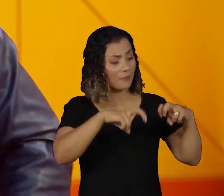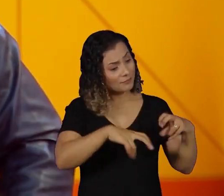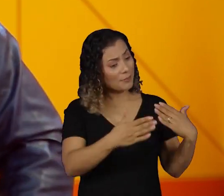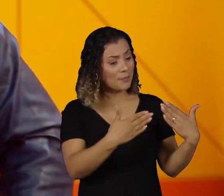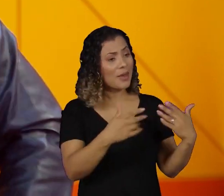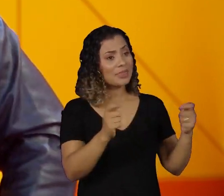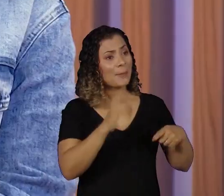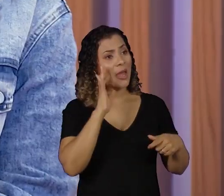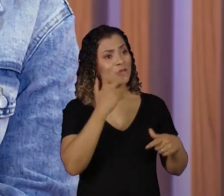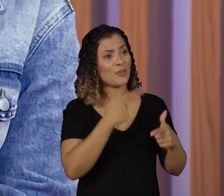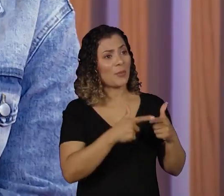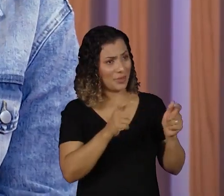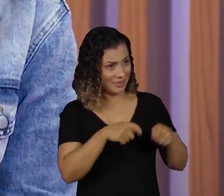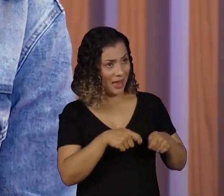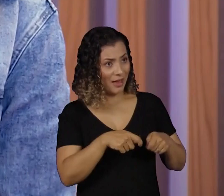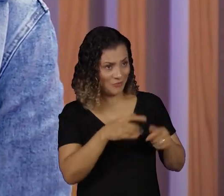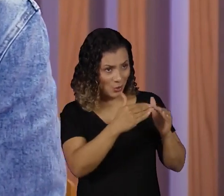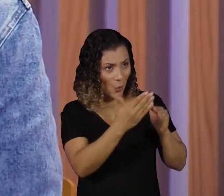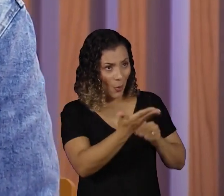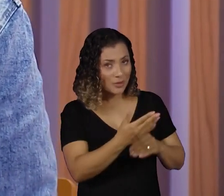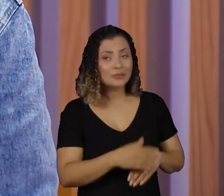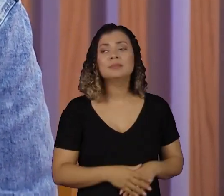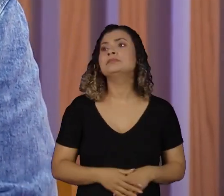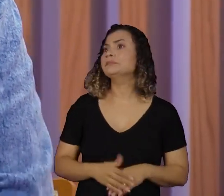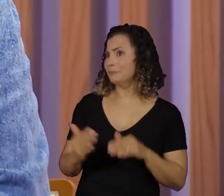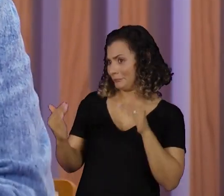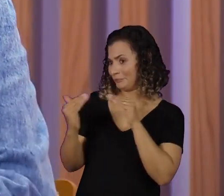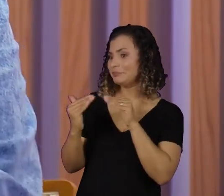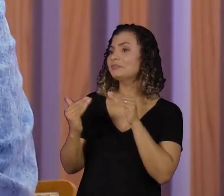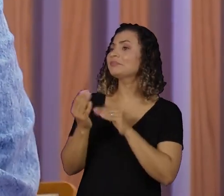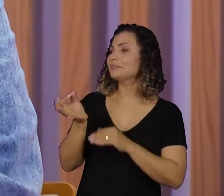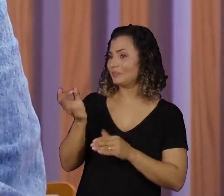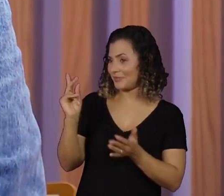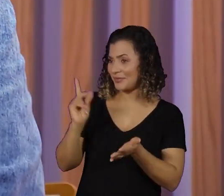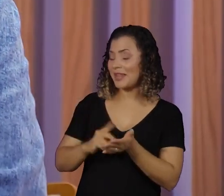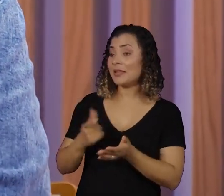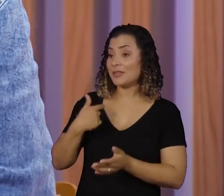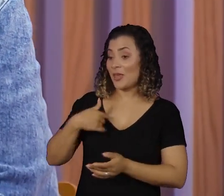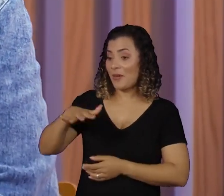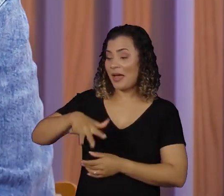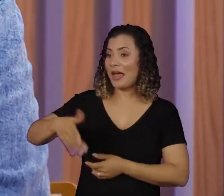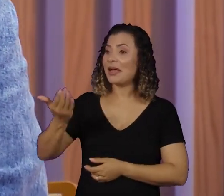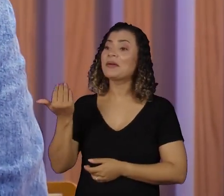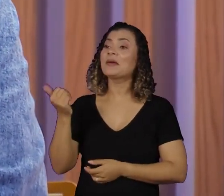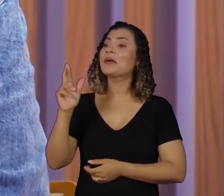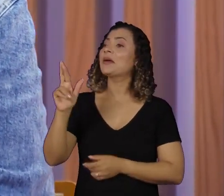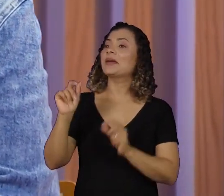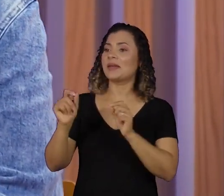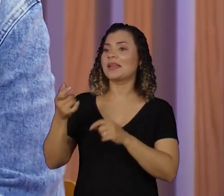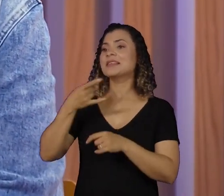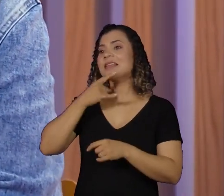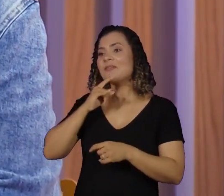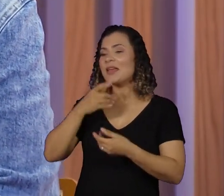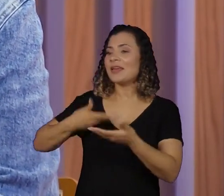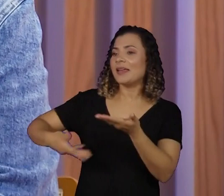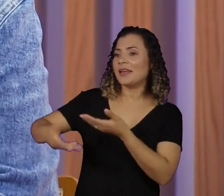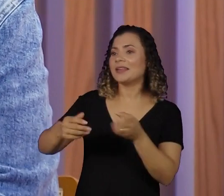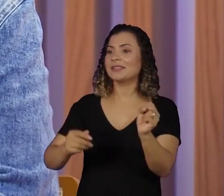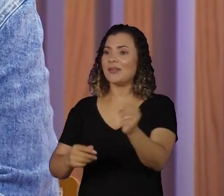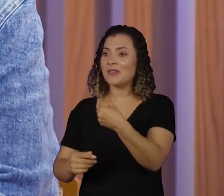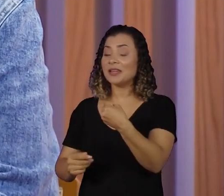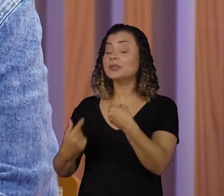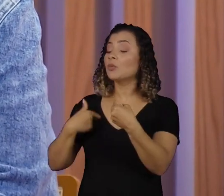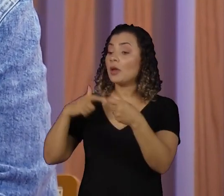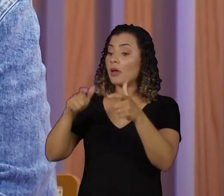com essa frase? Concordo, inclusive no próprio mercado cervejeiro que eu faço parte, tem essa filosofia, né? O bar, ele é um